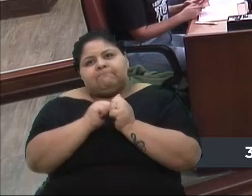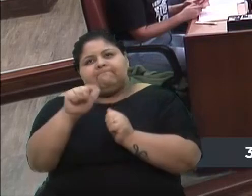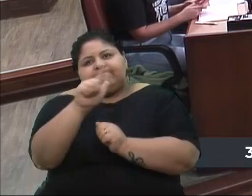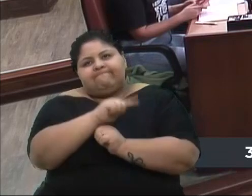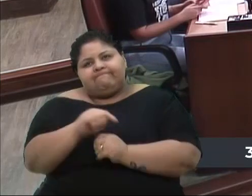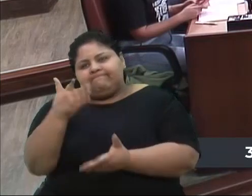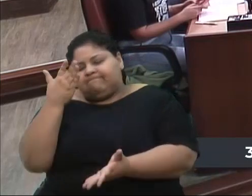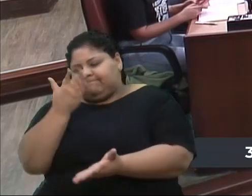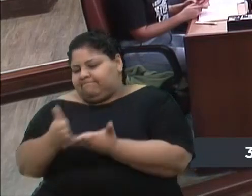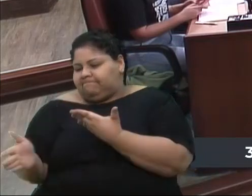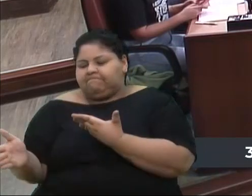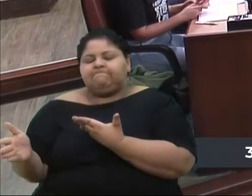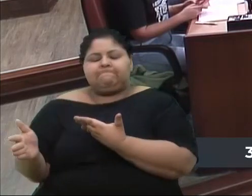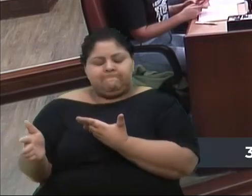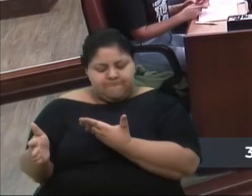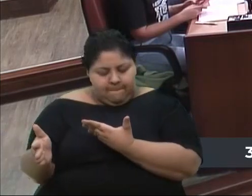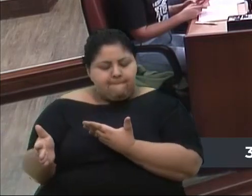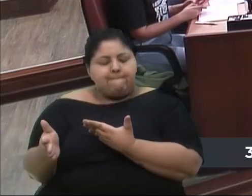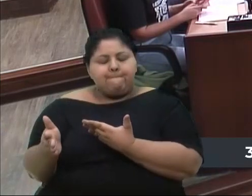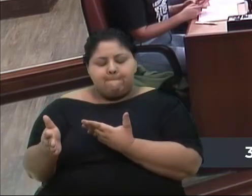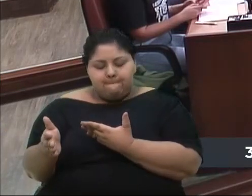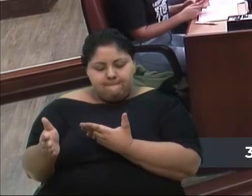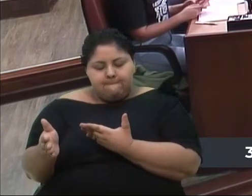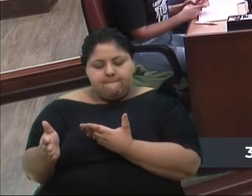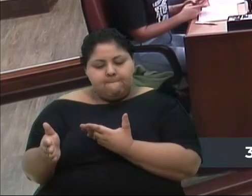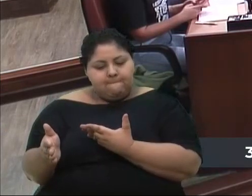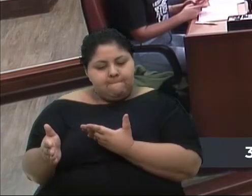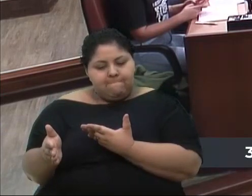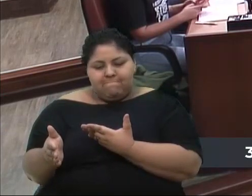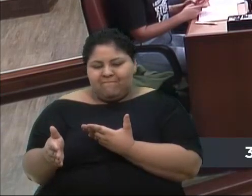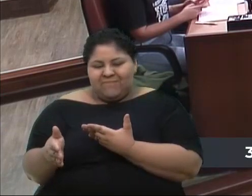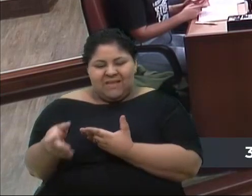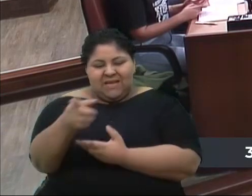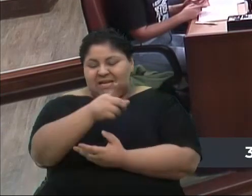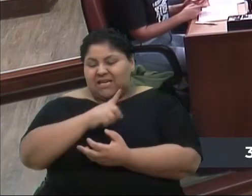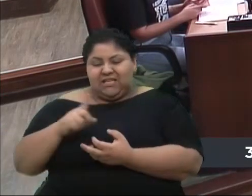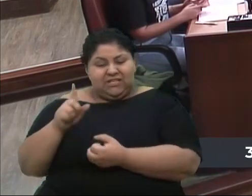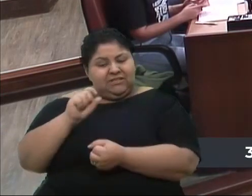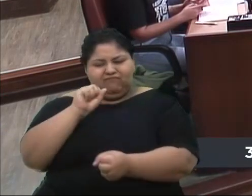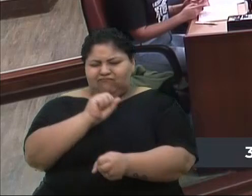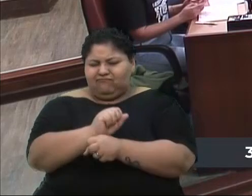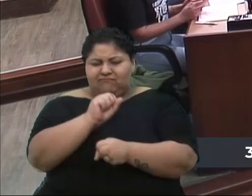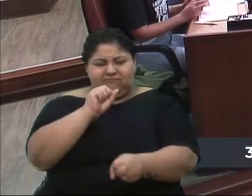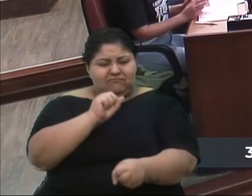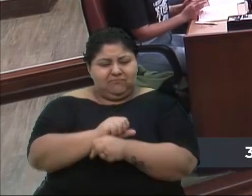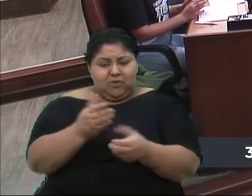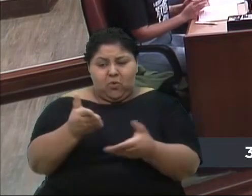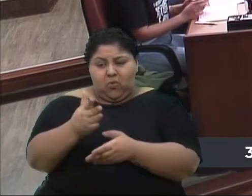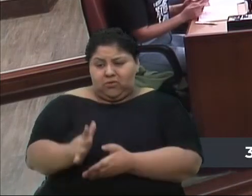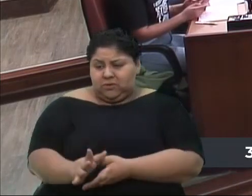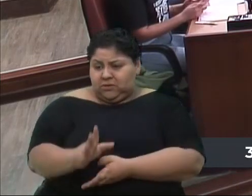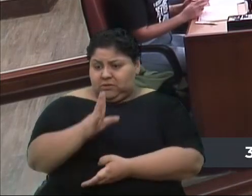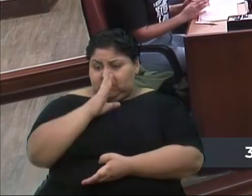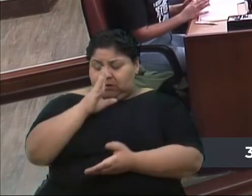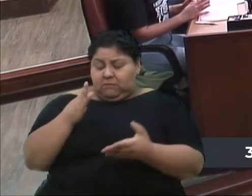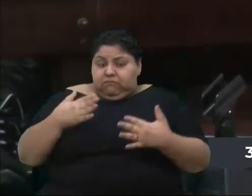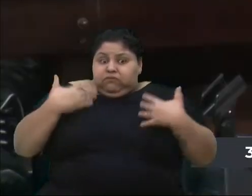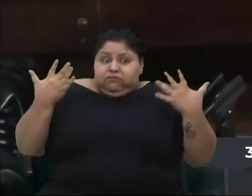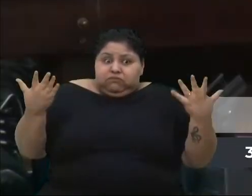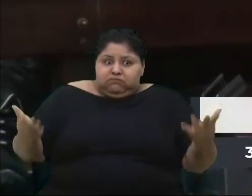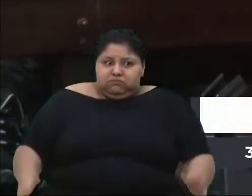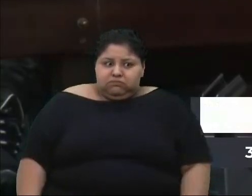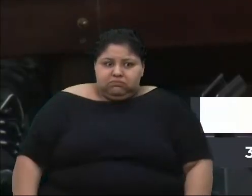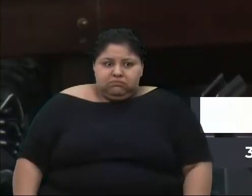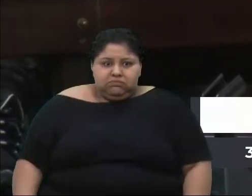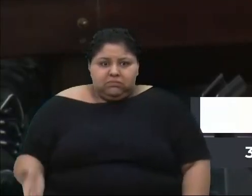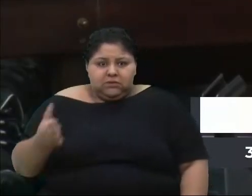perca tão não esperada, pegou nós de surpresa. Hoje pela manhã, 4 da manhã, que eu me